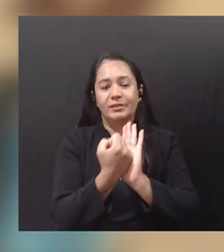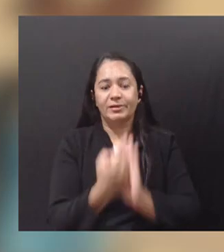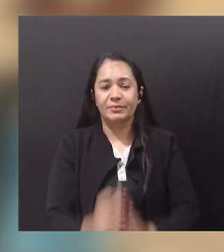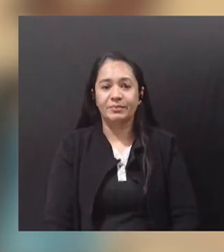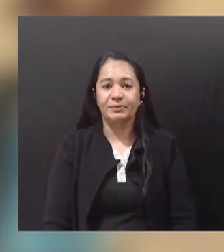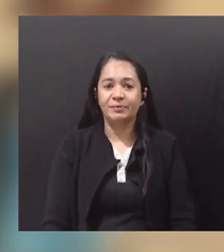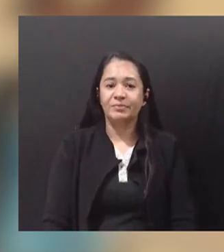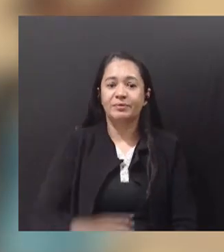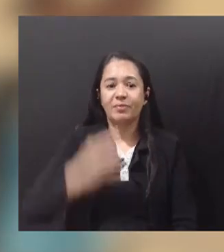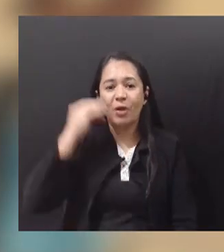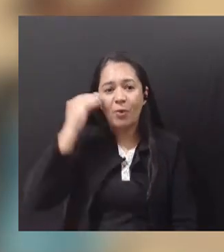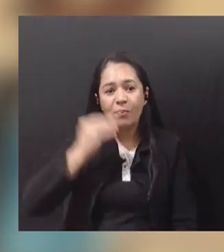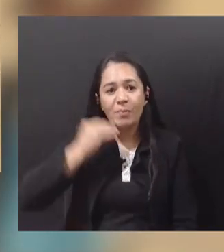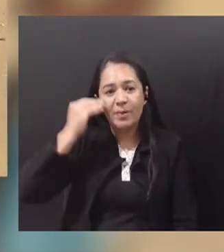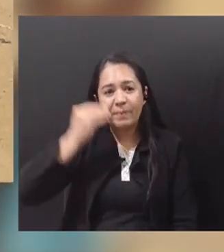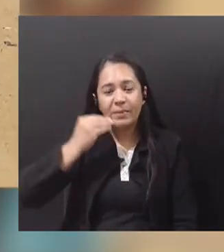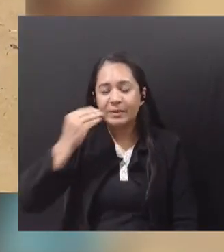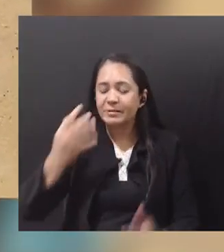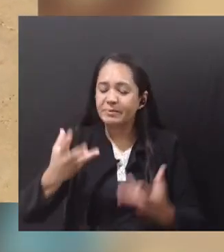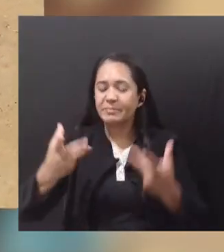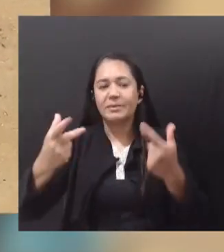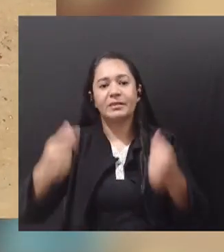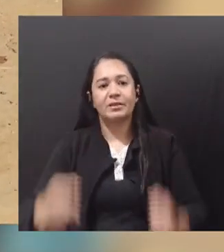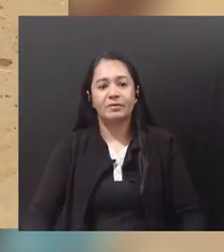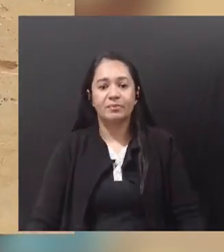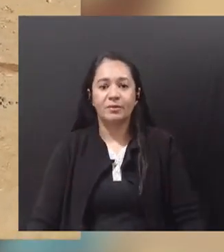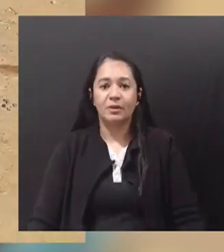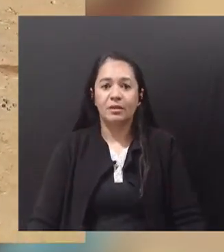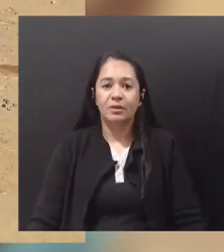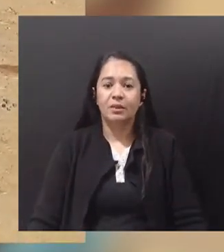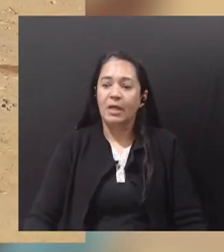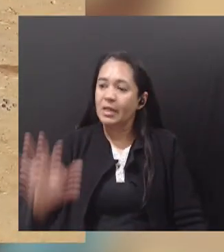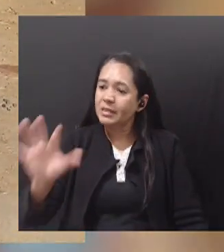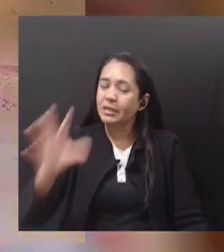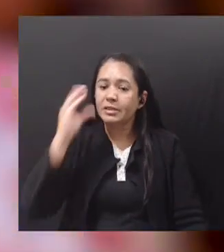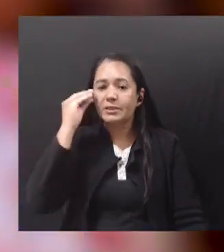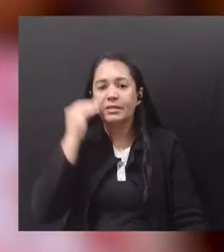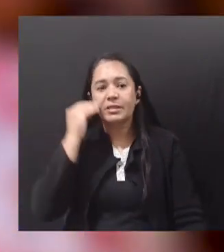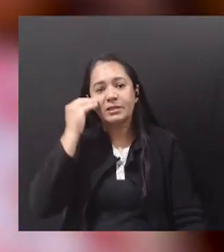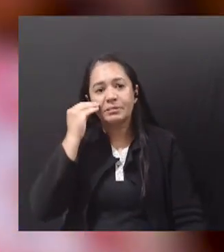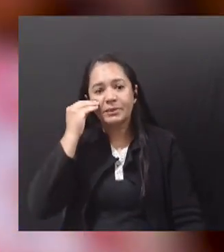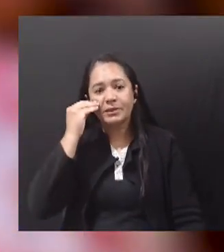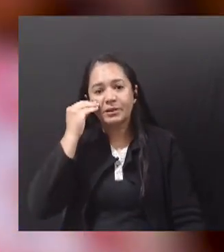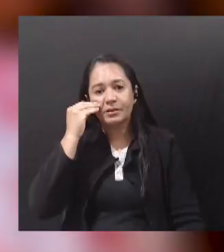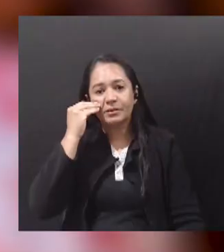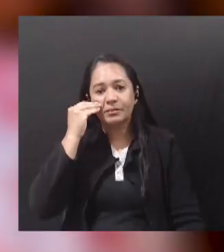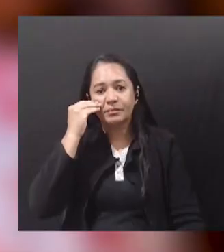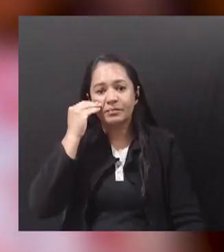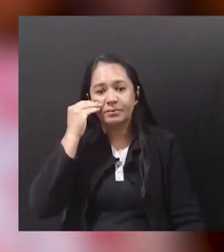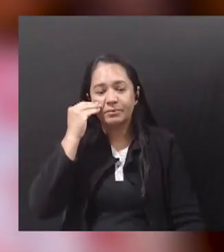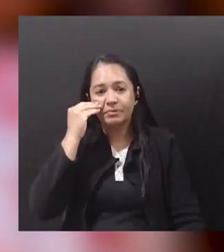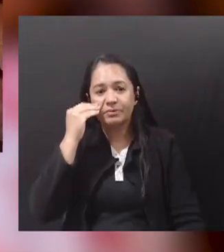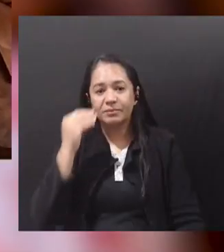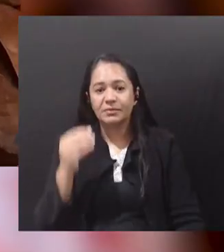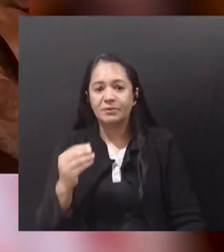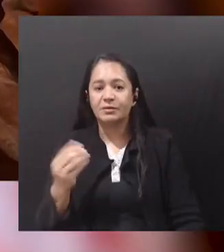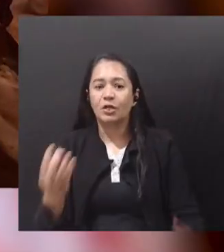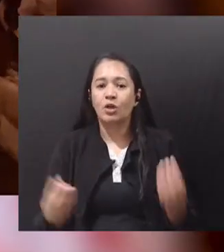experiência fantástica, né? Dessa experiência fantástica, digamos que do ponto de vista de